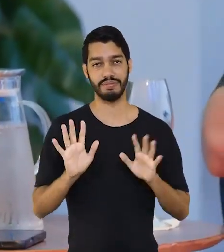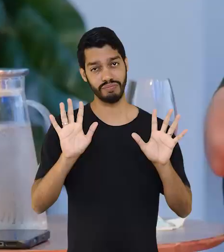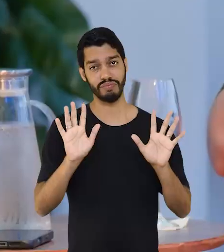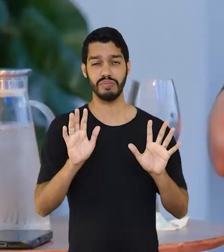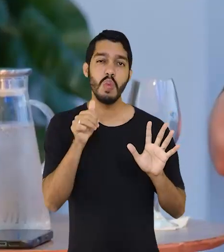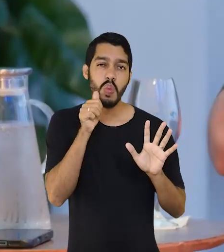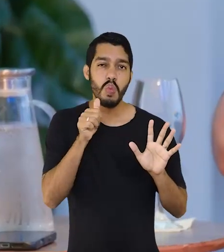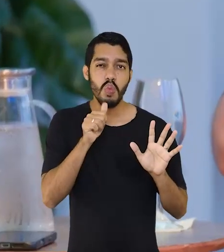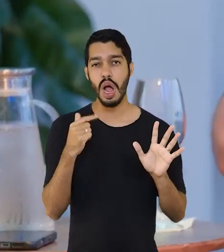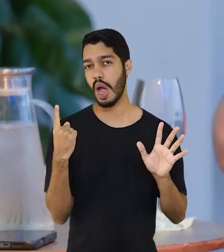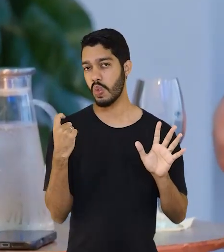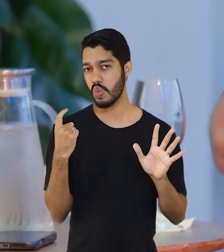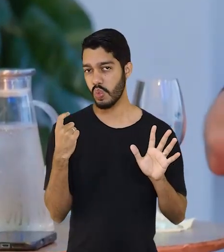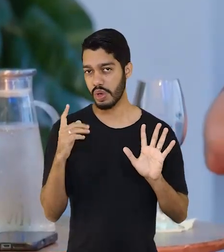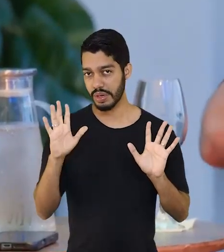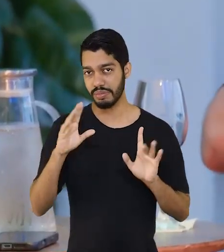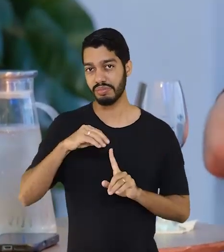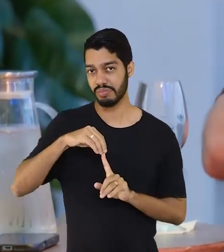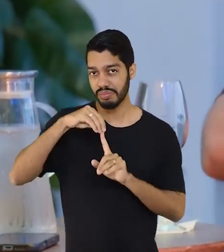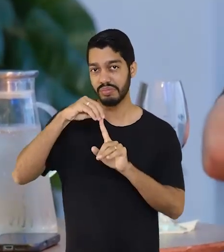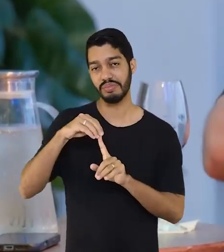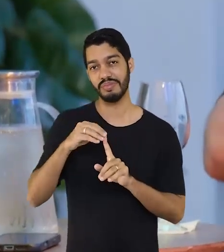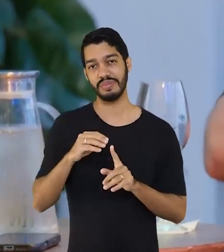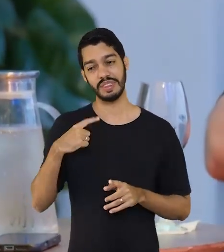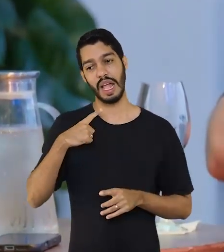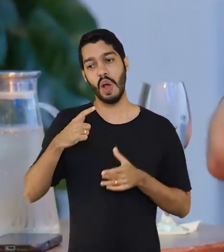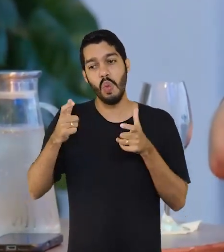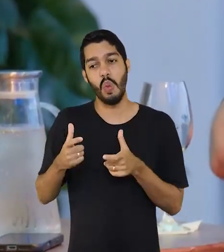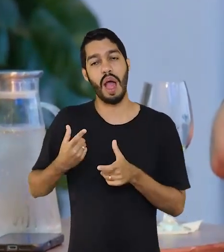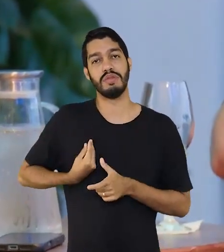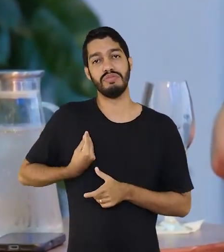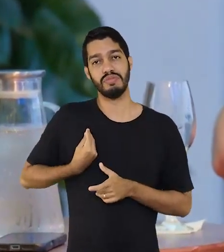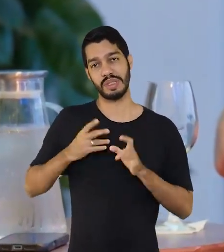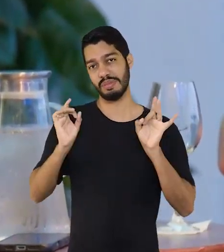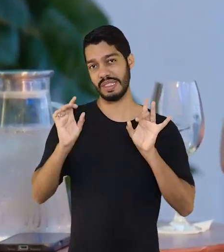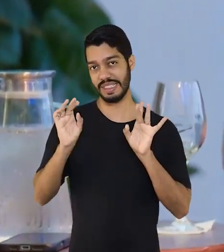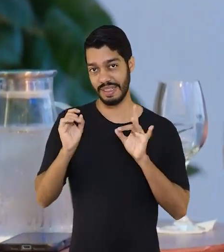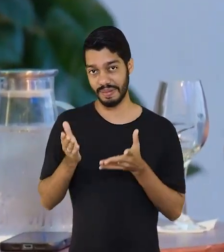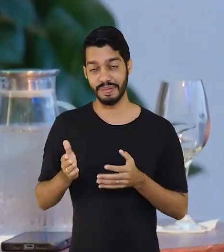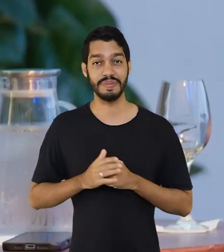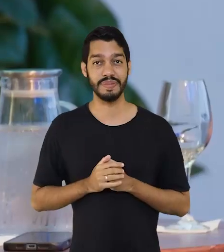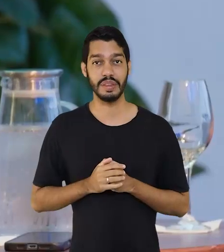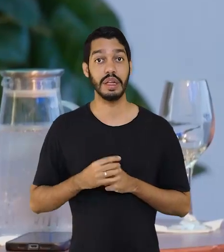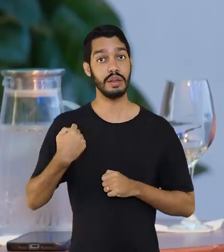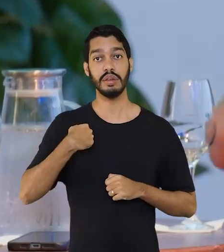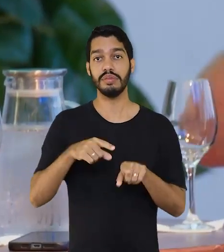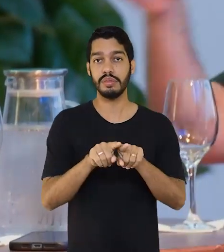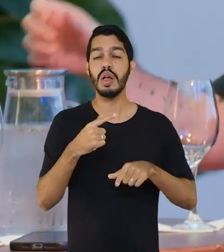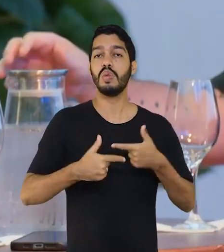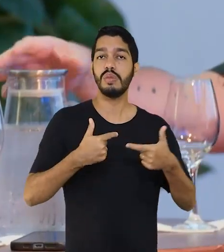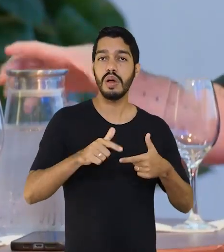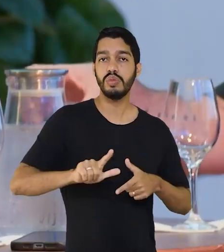Parênteses, única mulher do conselho, tá? Mulheres têm um lugar especial no meu coração. E sou CEO da Education Journey, que é uma plataforma que